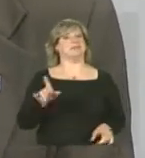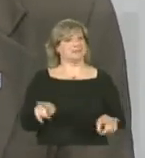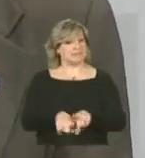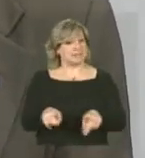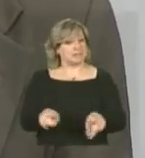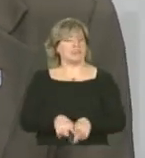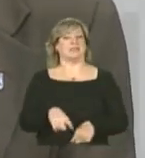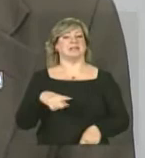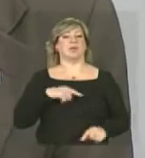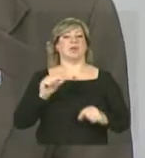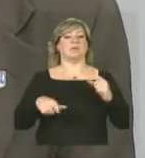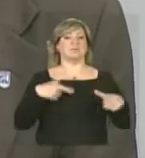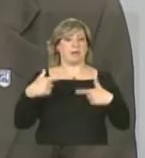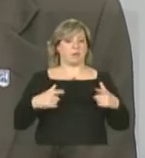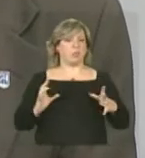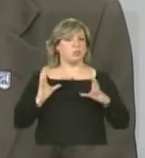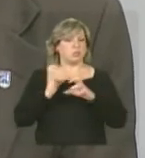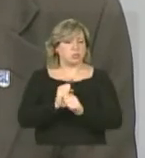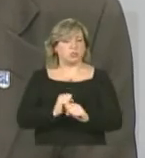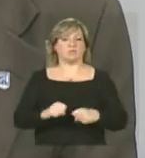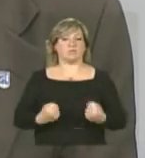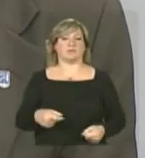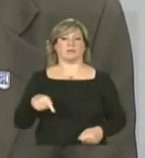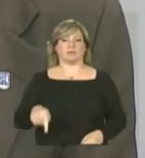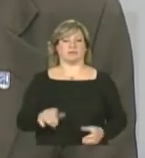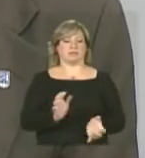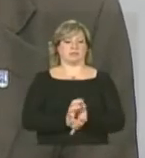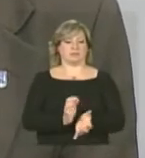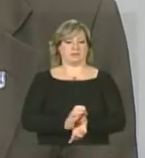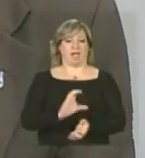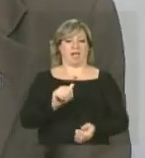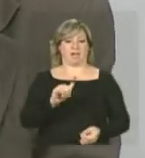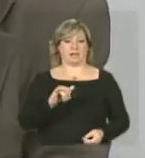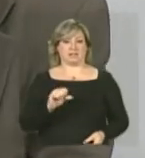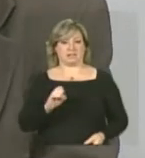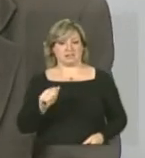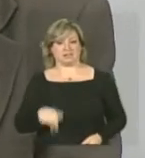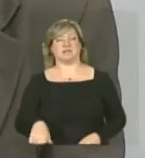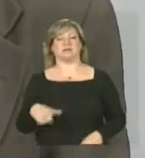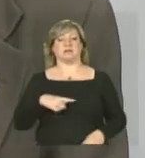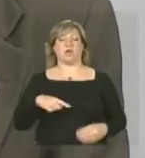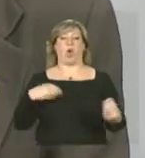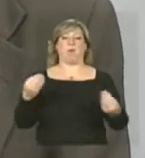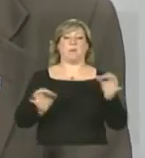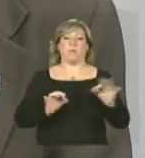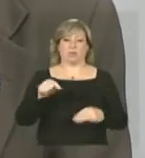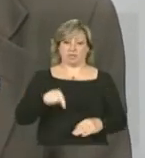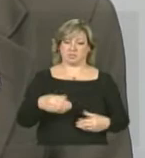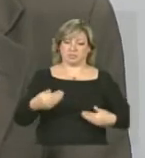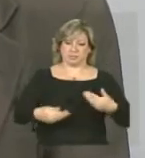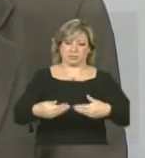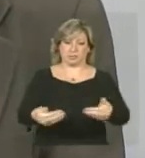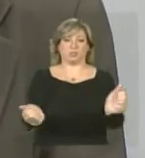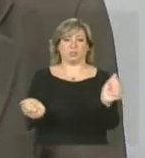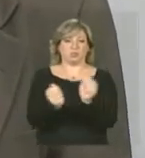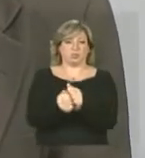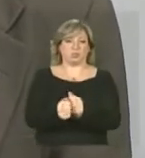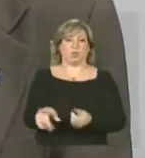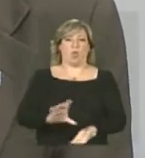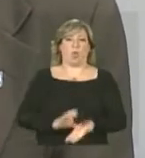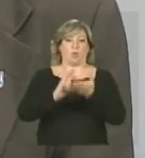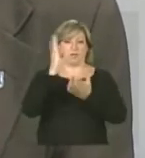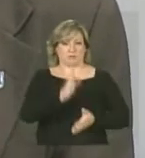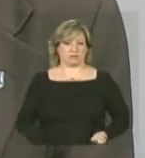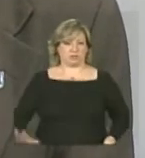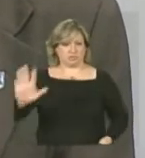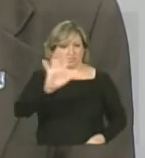de mobilização nesse ano, né? A CAISAM, que tem a responsabilidade de coordenar esse processo, né, juntamente com o Conselho Nacional